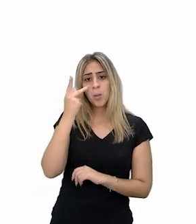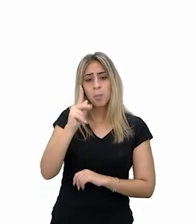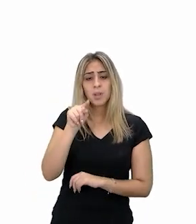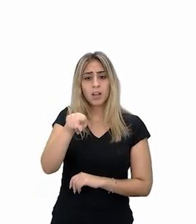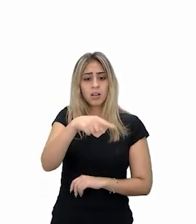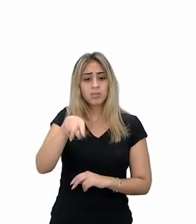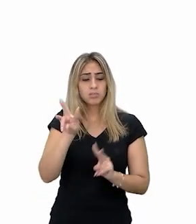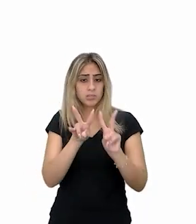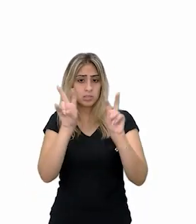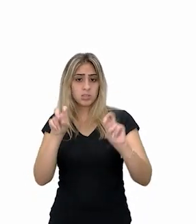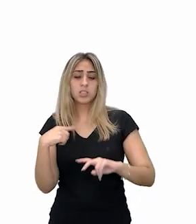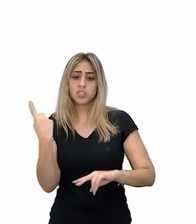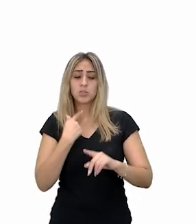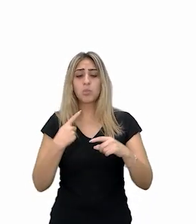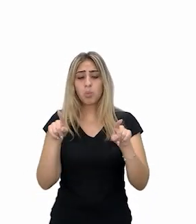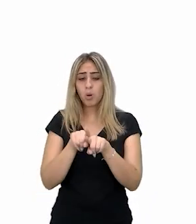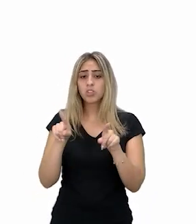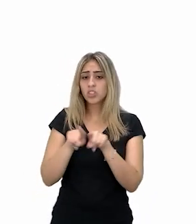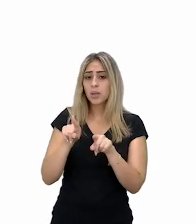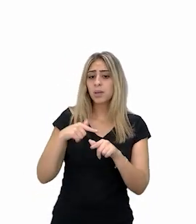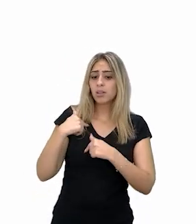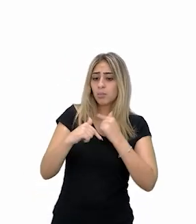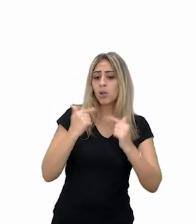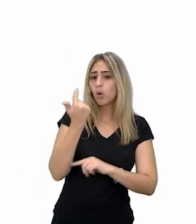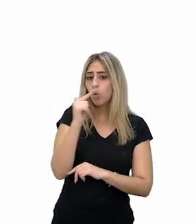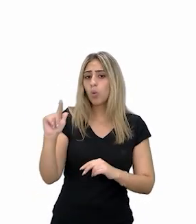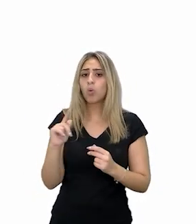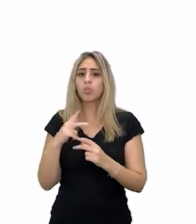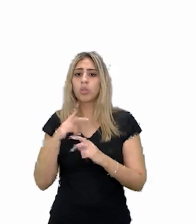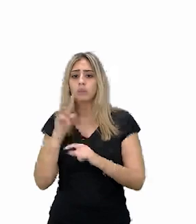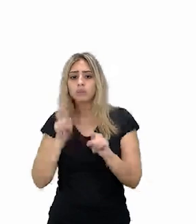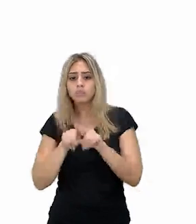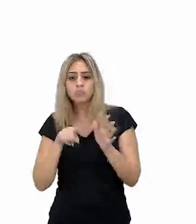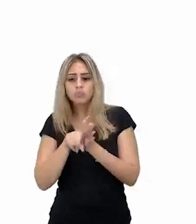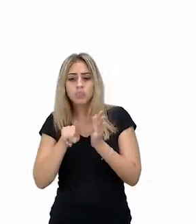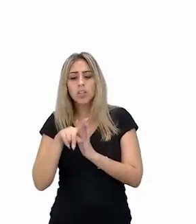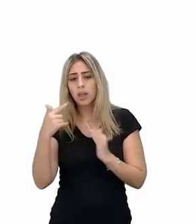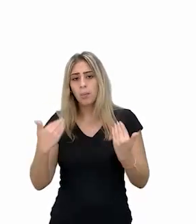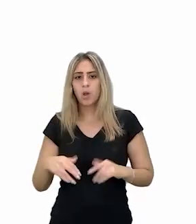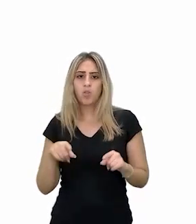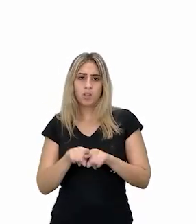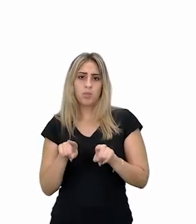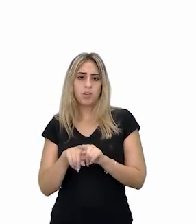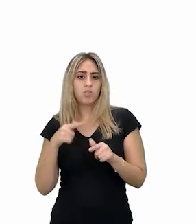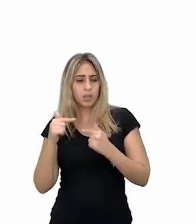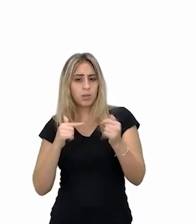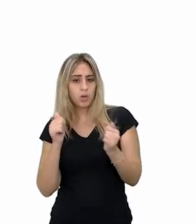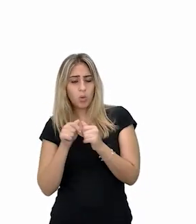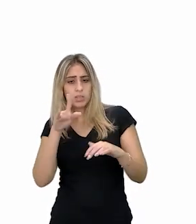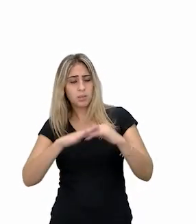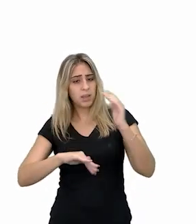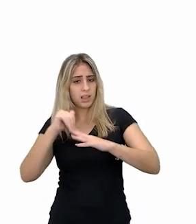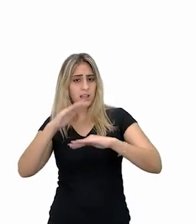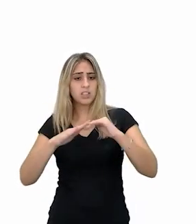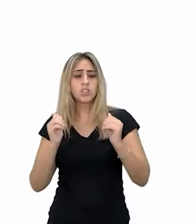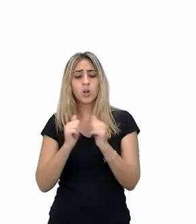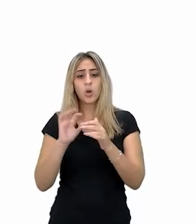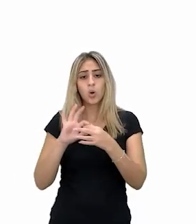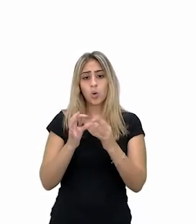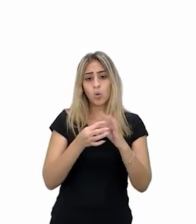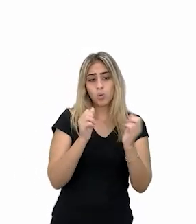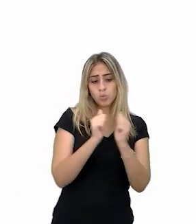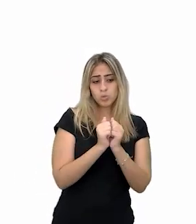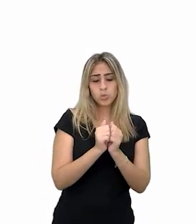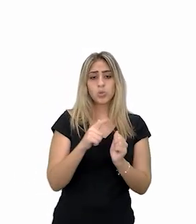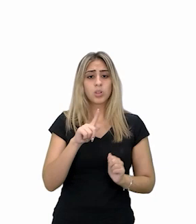essa questão, a gente pode também trabalhar com outras questões, né, da prova, que também vão trabalhar com essa habilidade. Então, conjuntamente, ó,